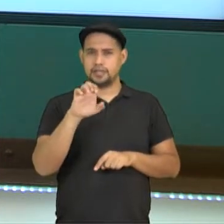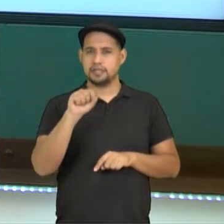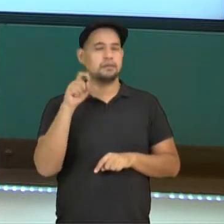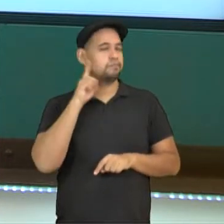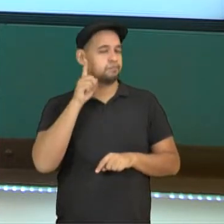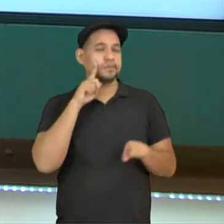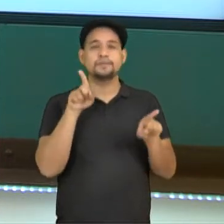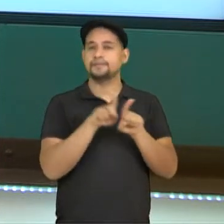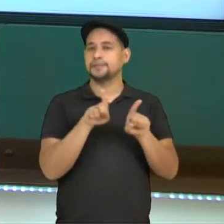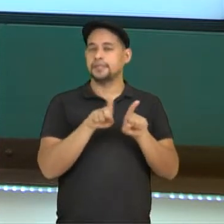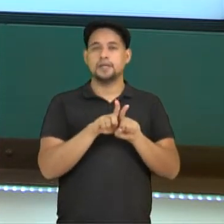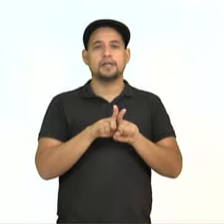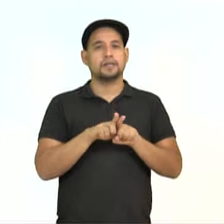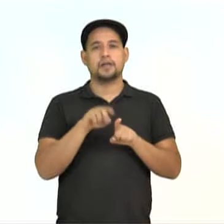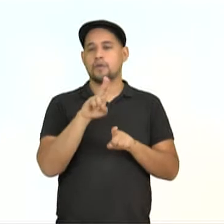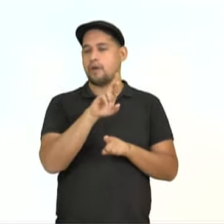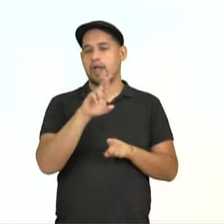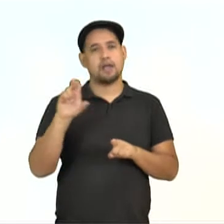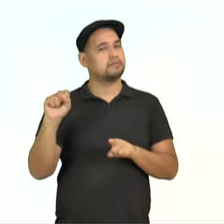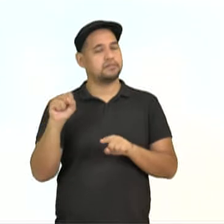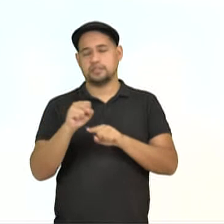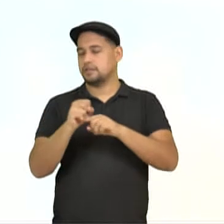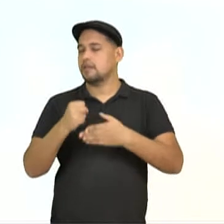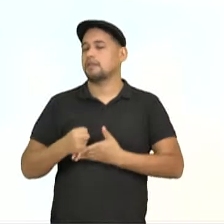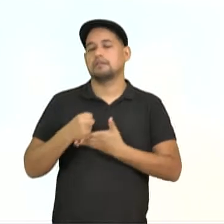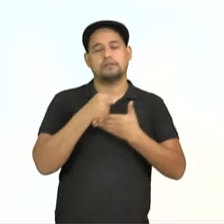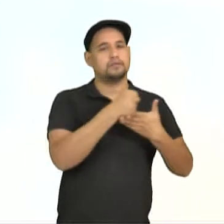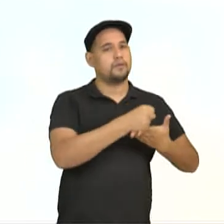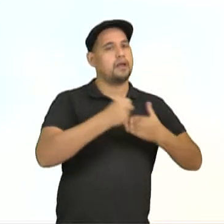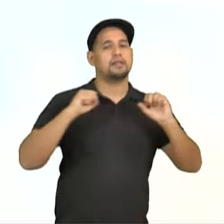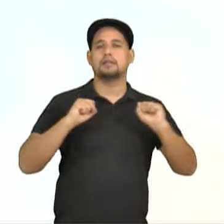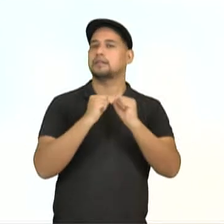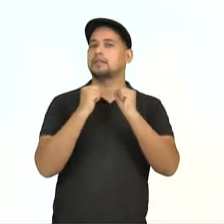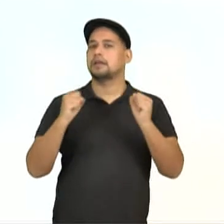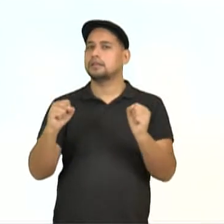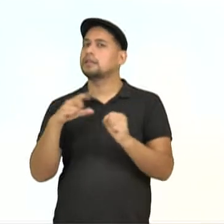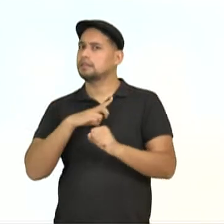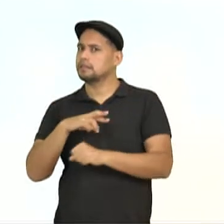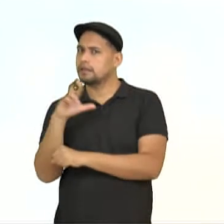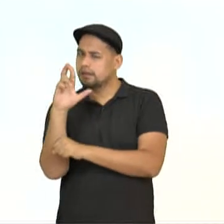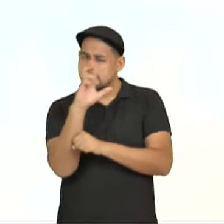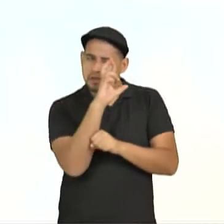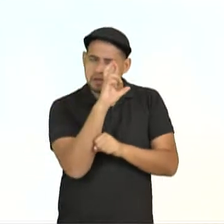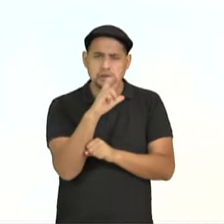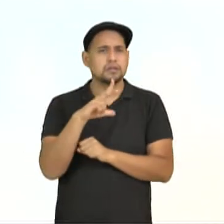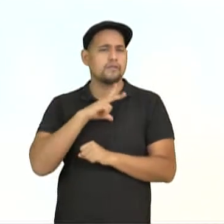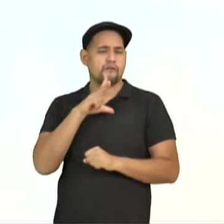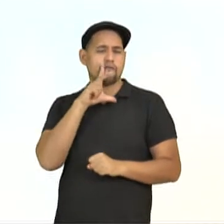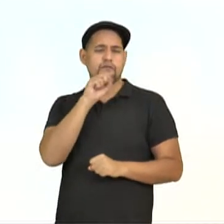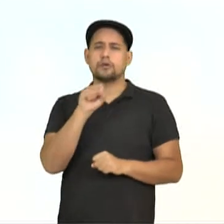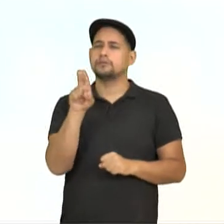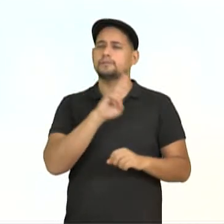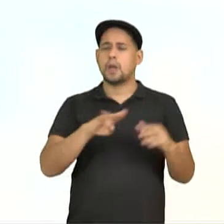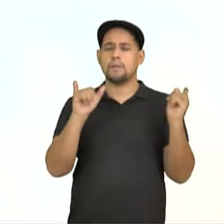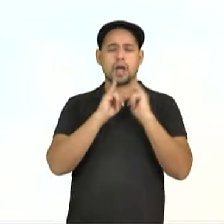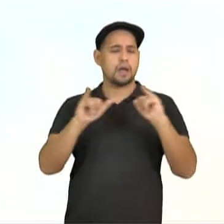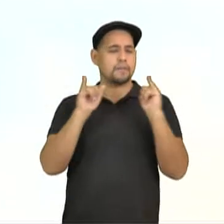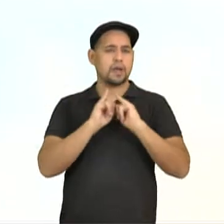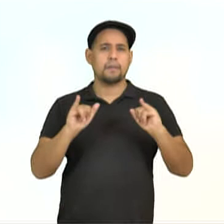Soviética também não enviou atletas. Espionagem foi muito forte. Forte uso da propaganda